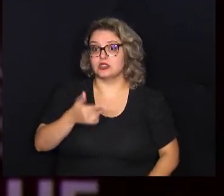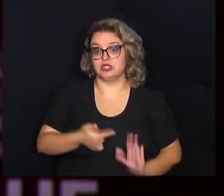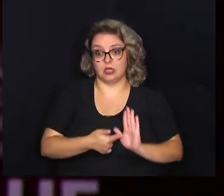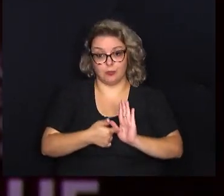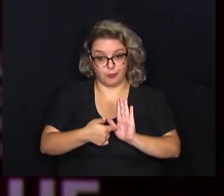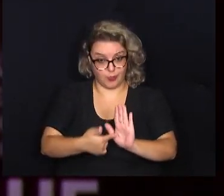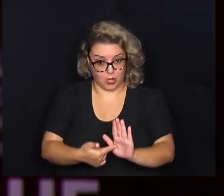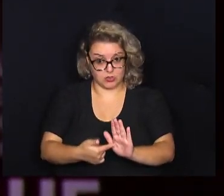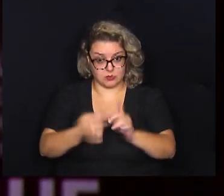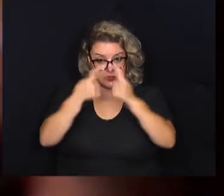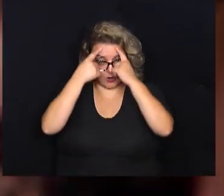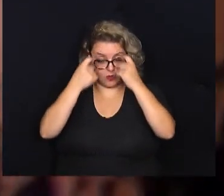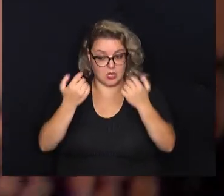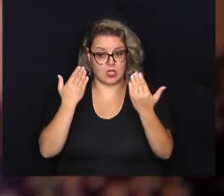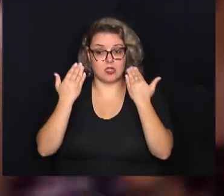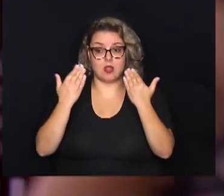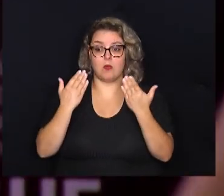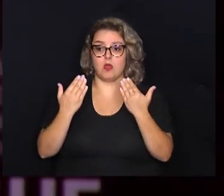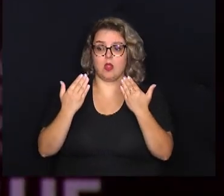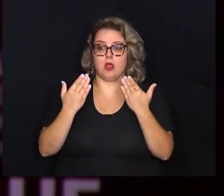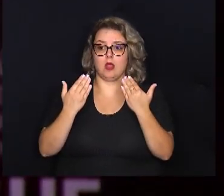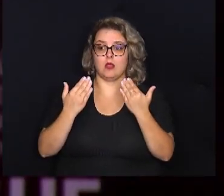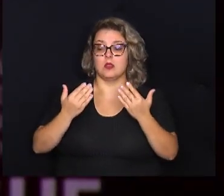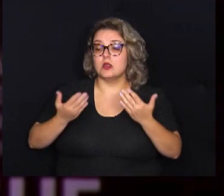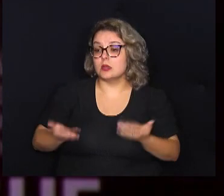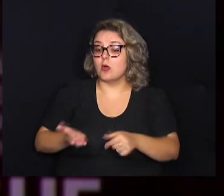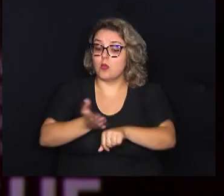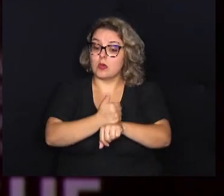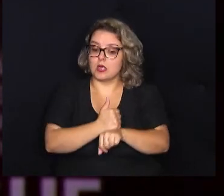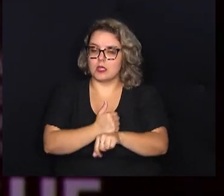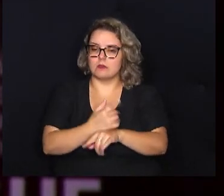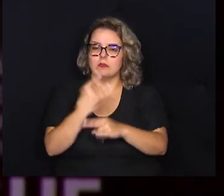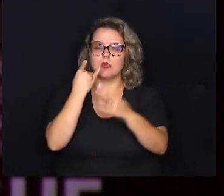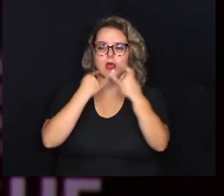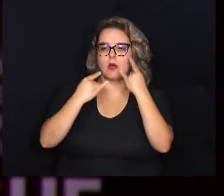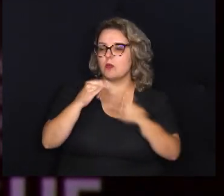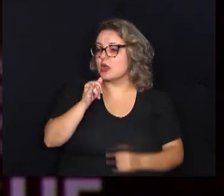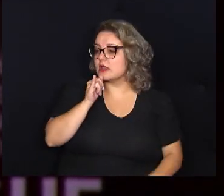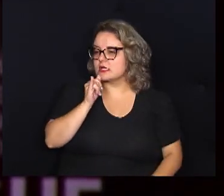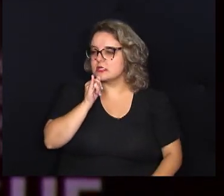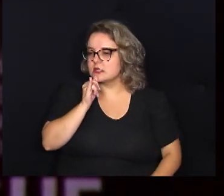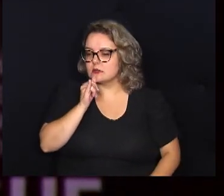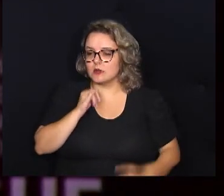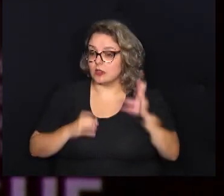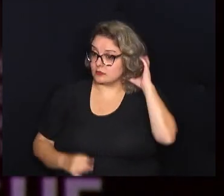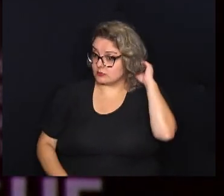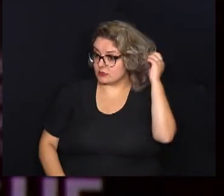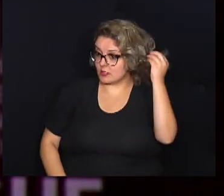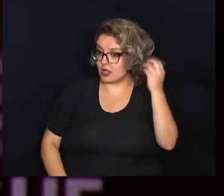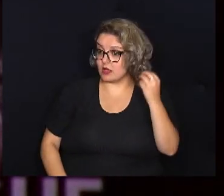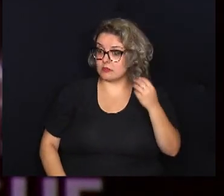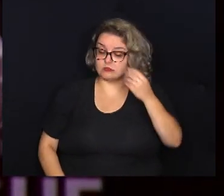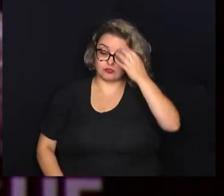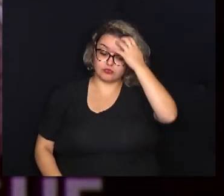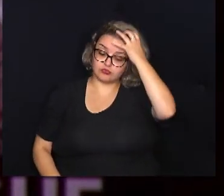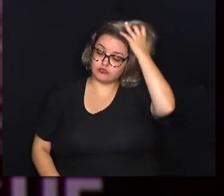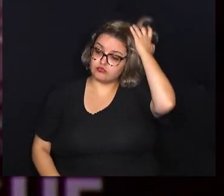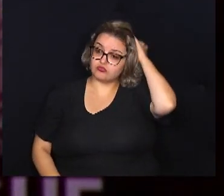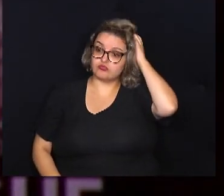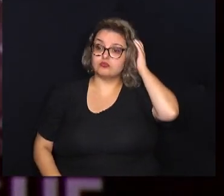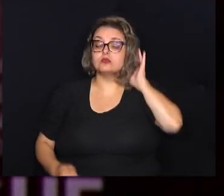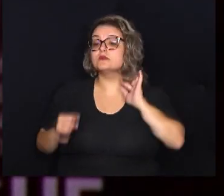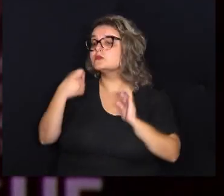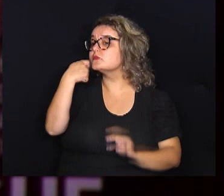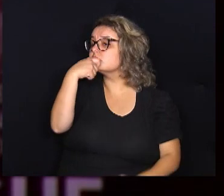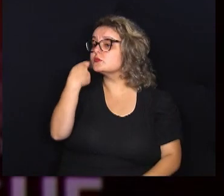violência psicológica. Então, aquilo que antes atraiu, por exemplo, o seu cabelo, o seu batom, as